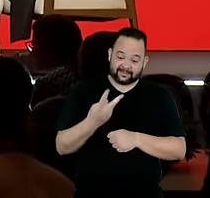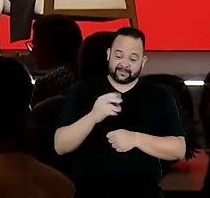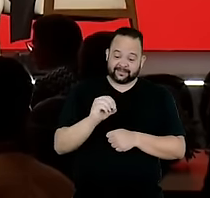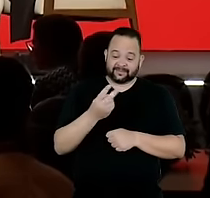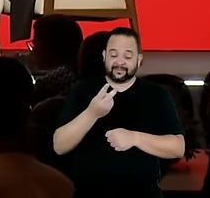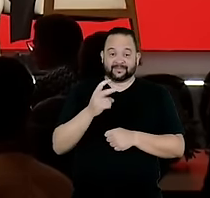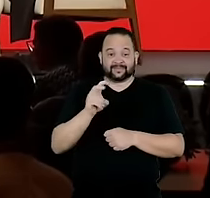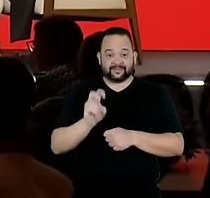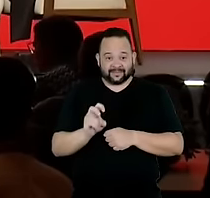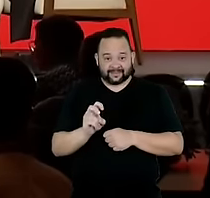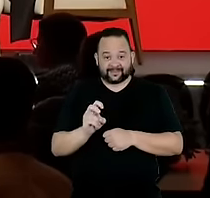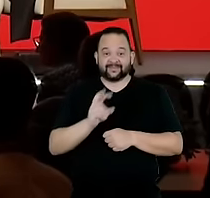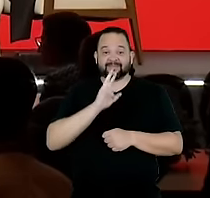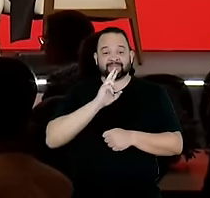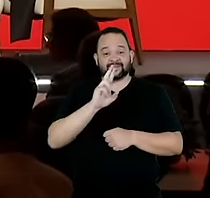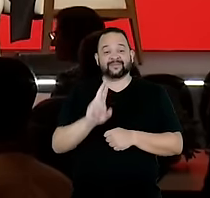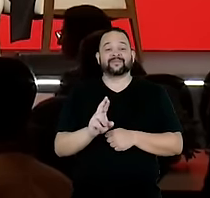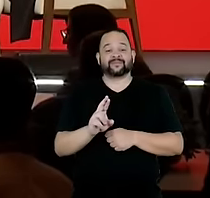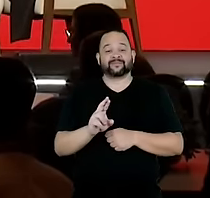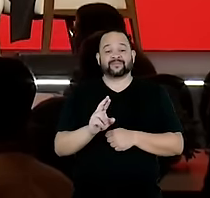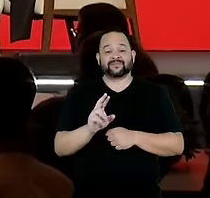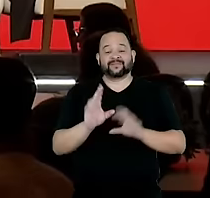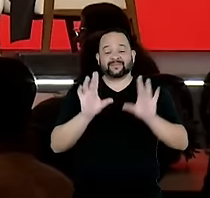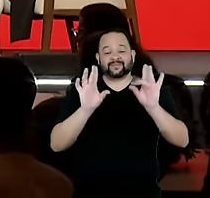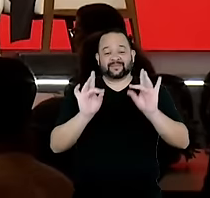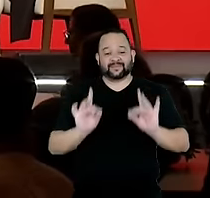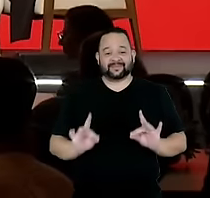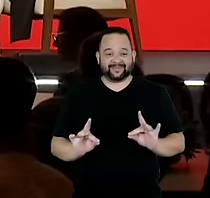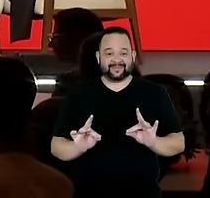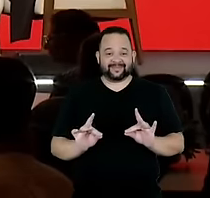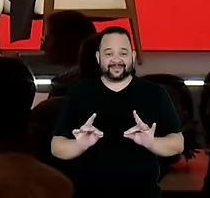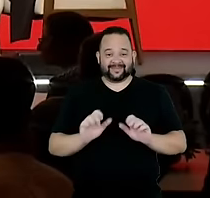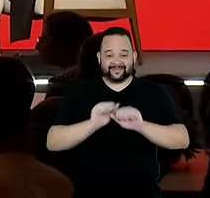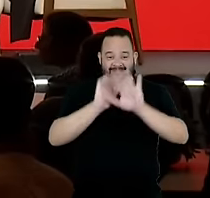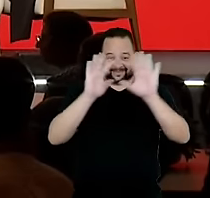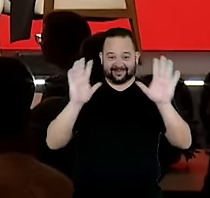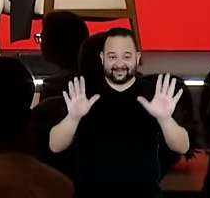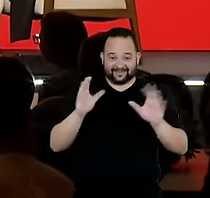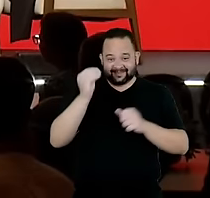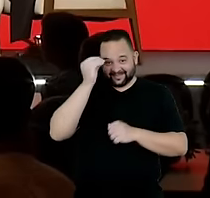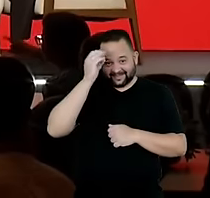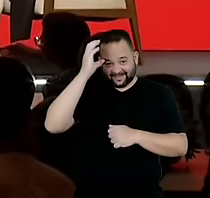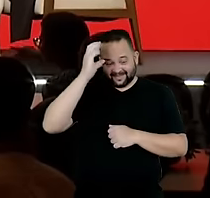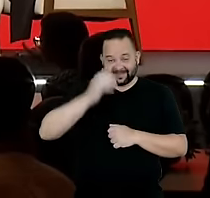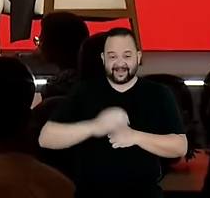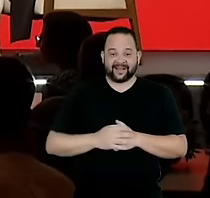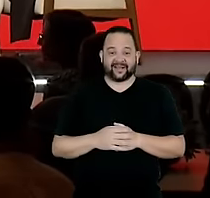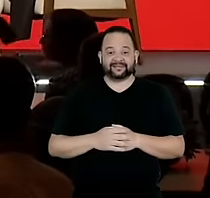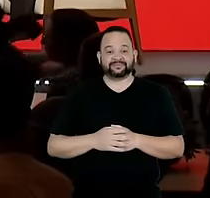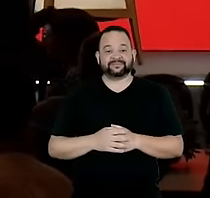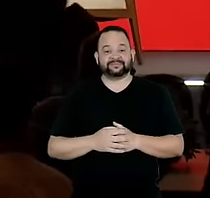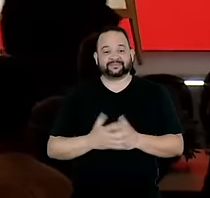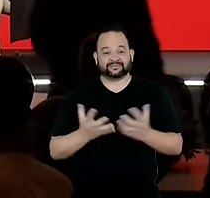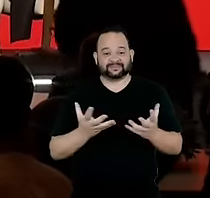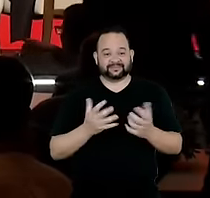extensão essa questão quer pegar ou Fico por aqui vai em frente não acho que a gente pode ir para um tema muito